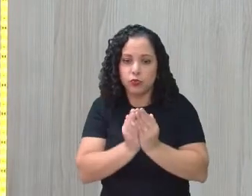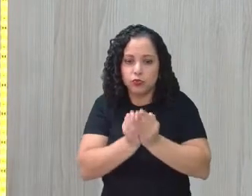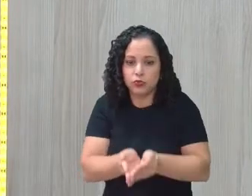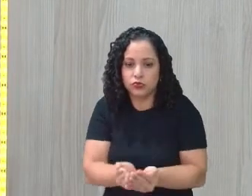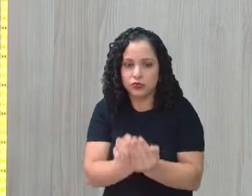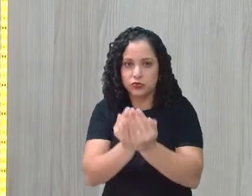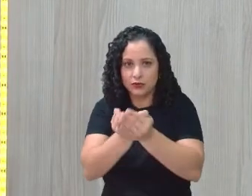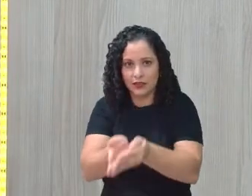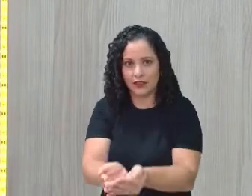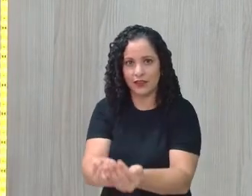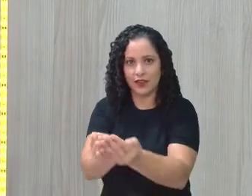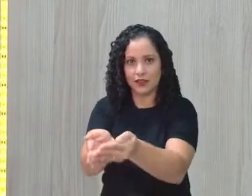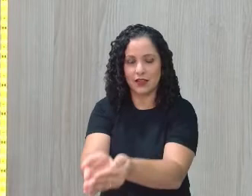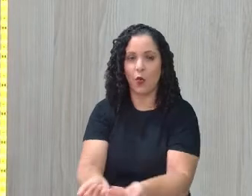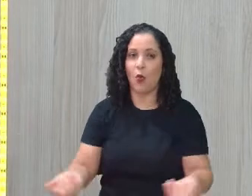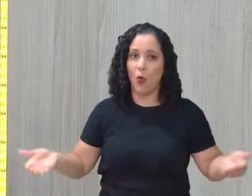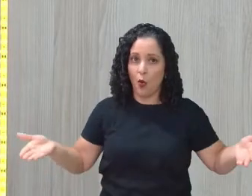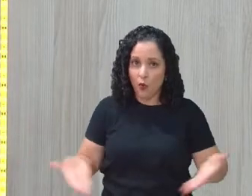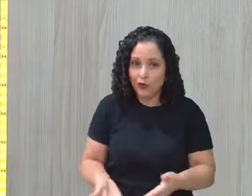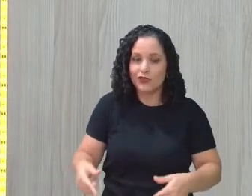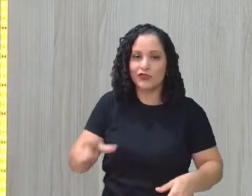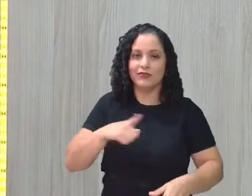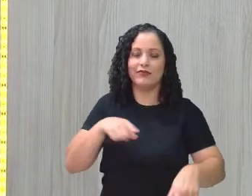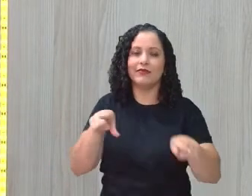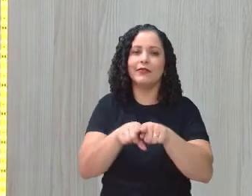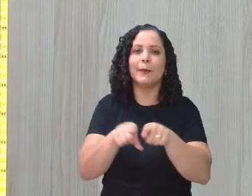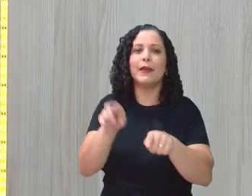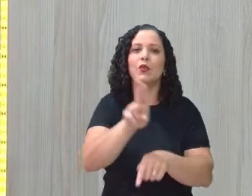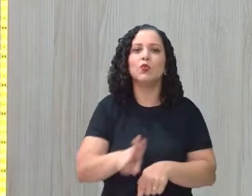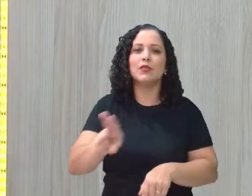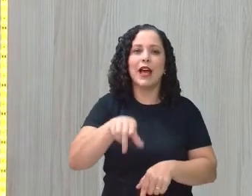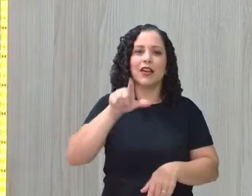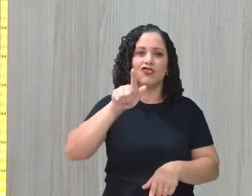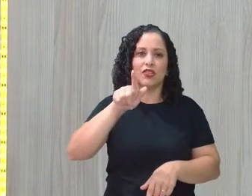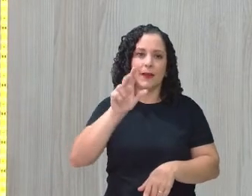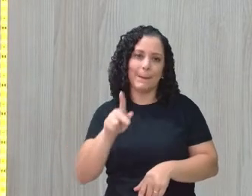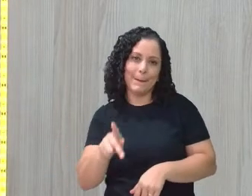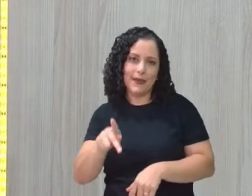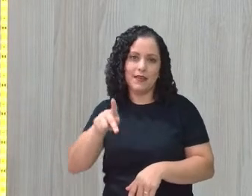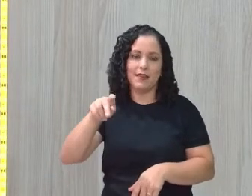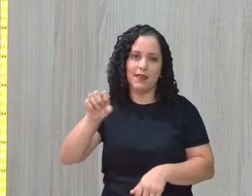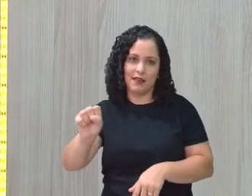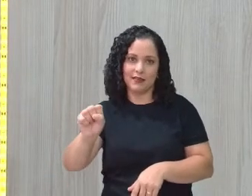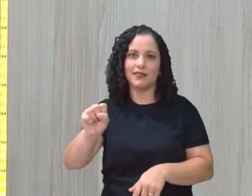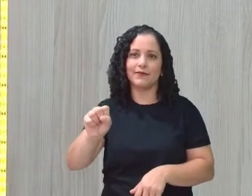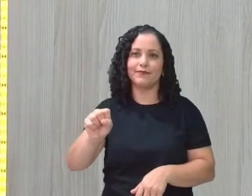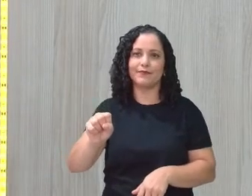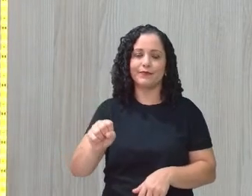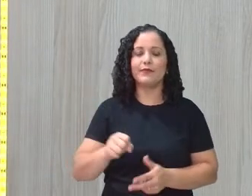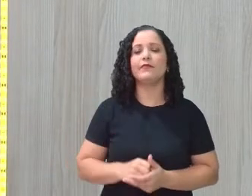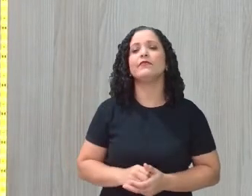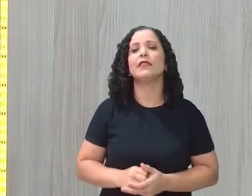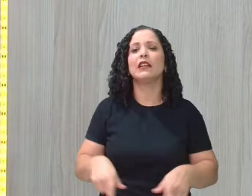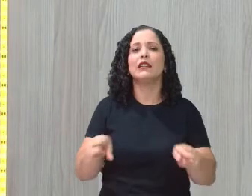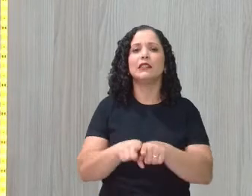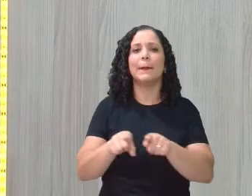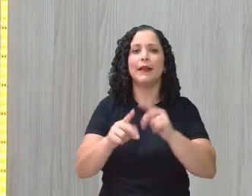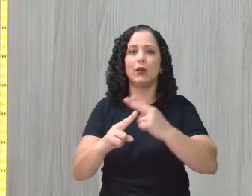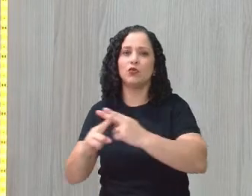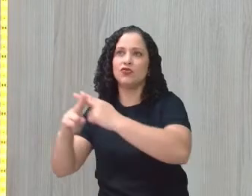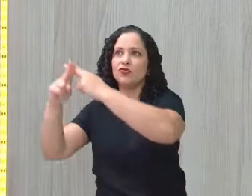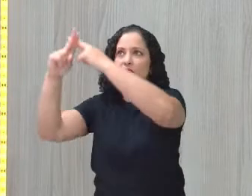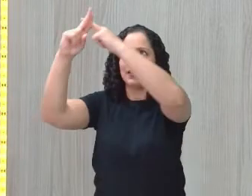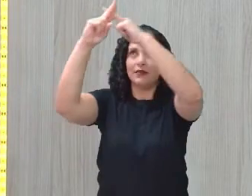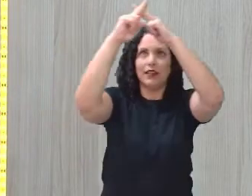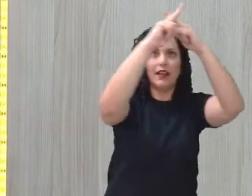o GPS hoje também, ele é utilizado também com a ajuda dos satélites. Os satélites de exploração